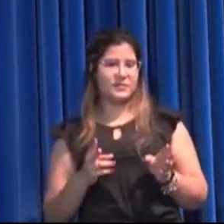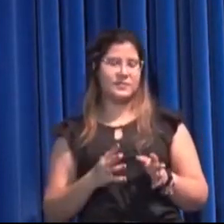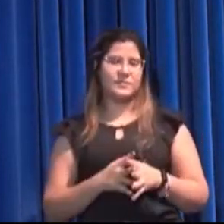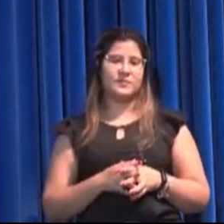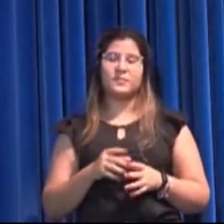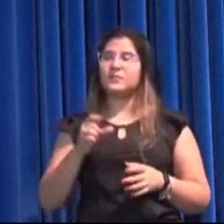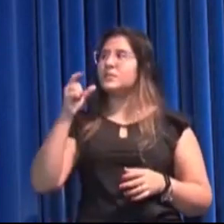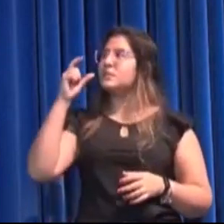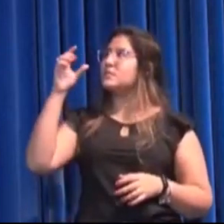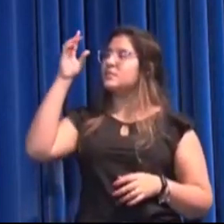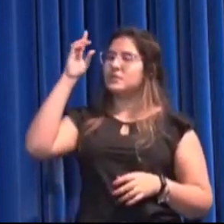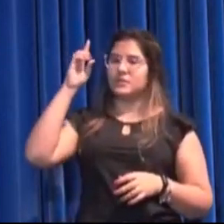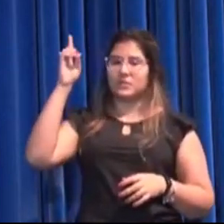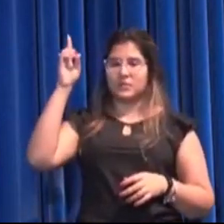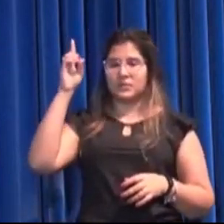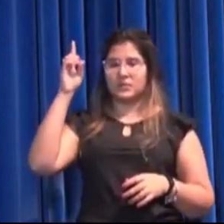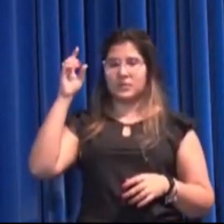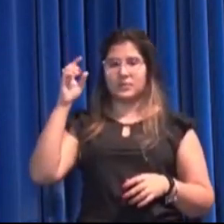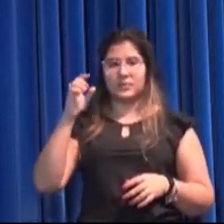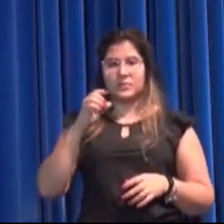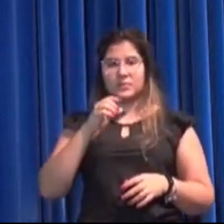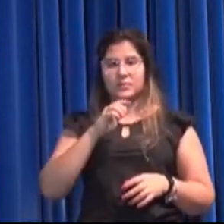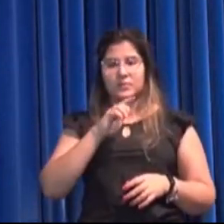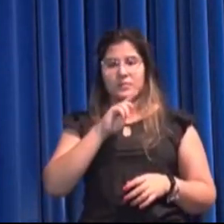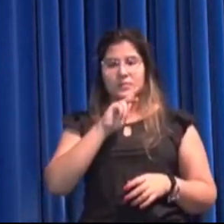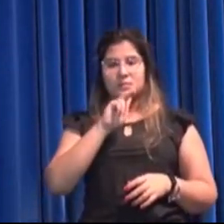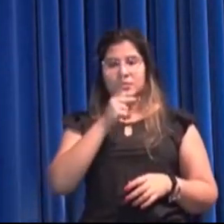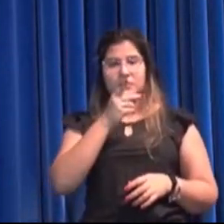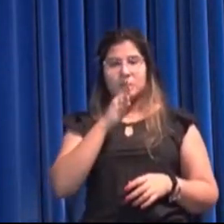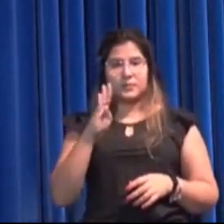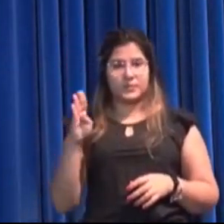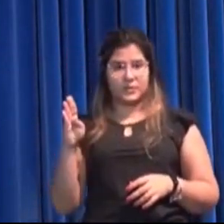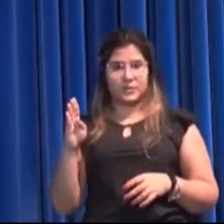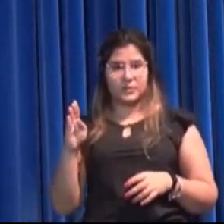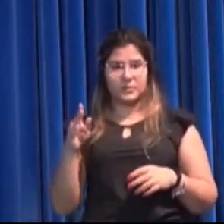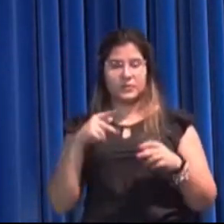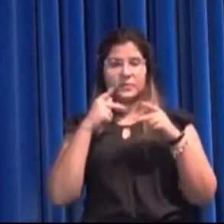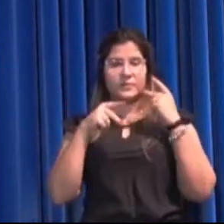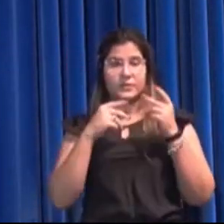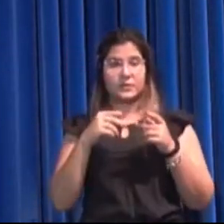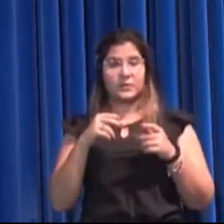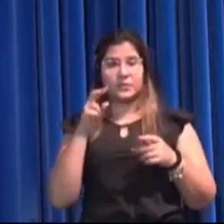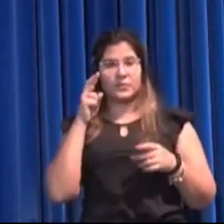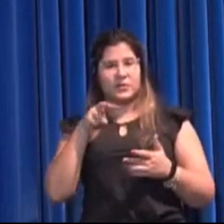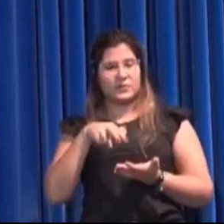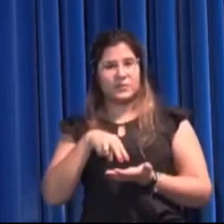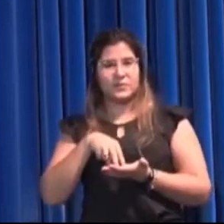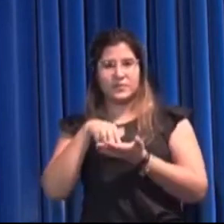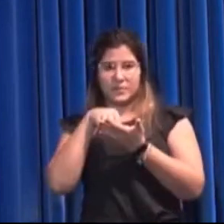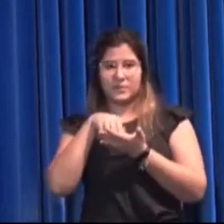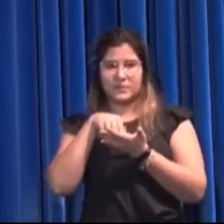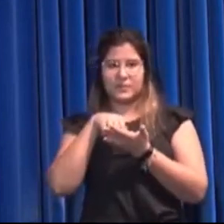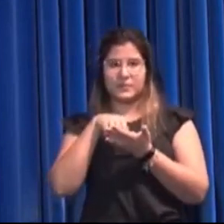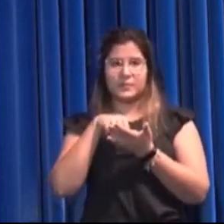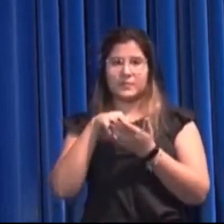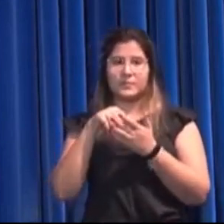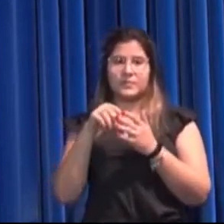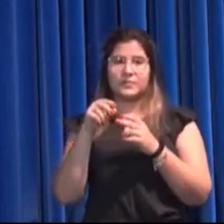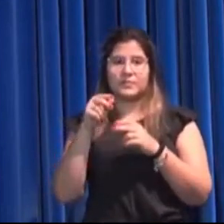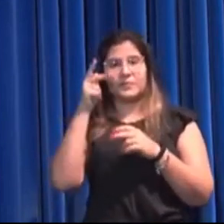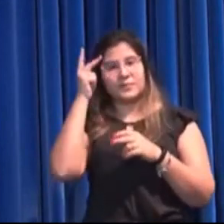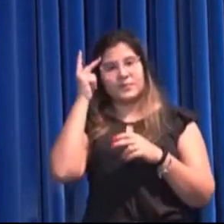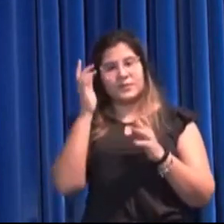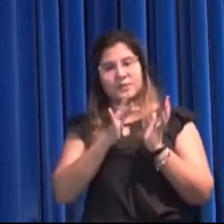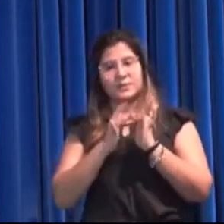A palavra de Deus lá em Hebreus diz assim, olhando firmemente para